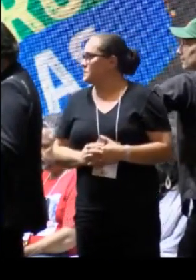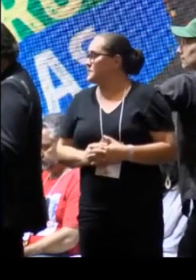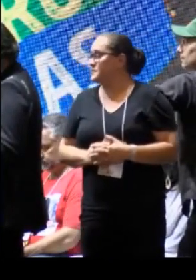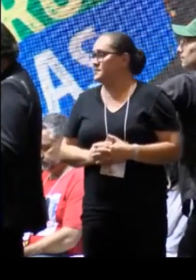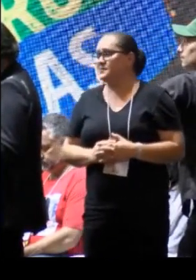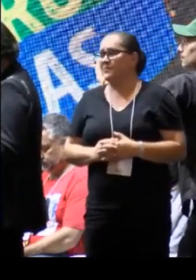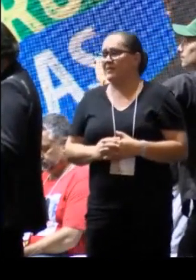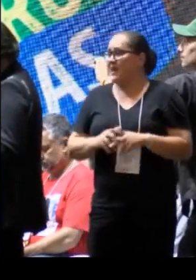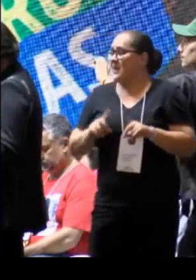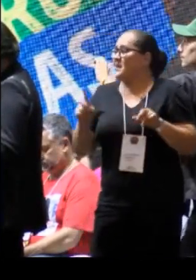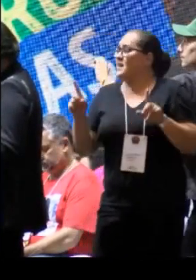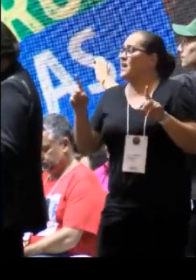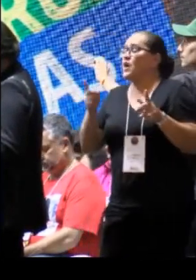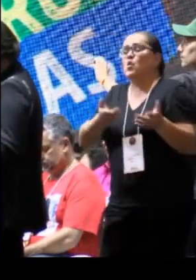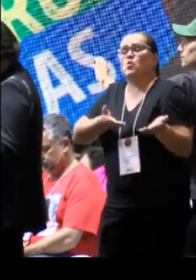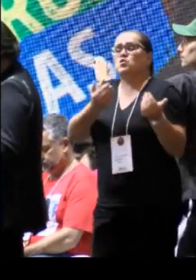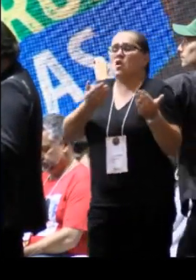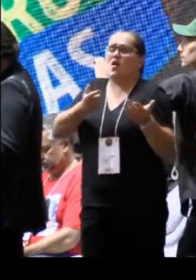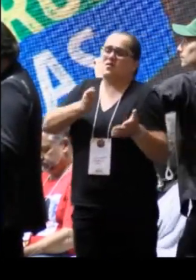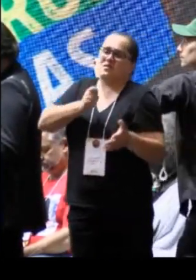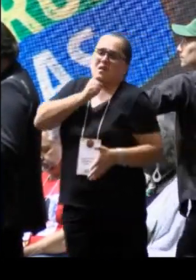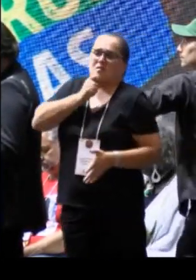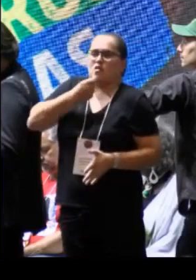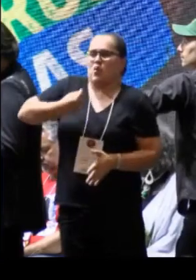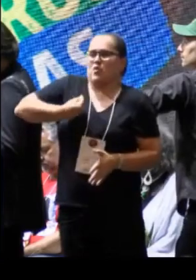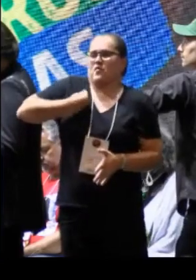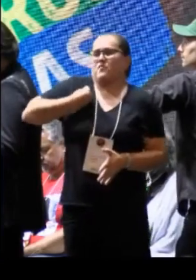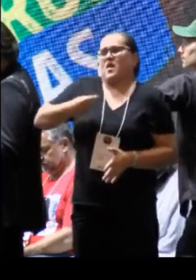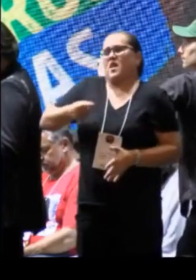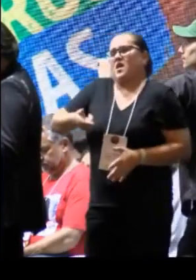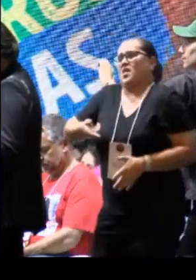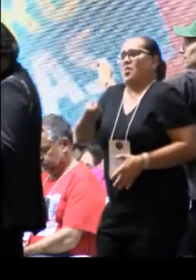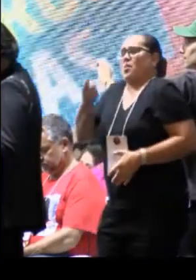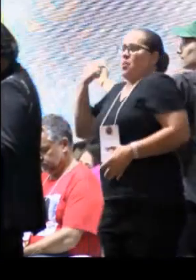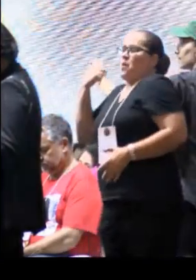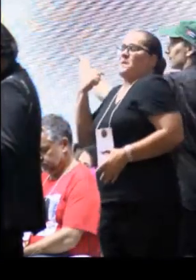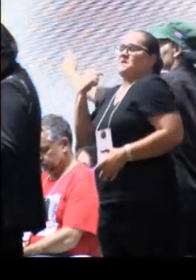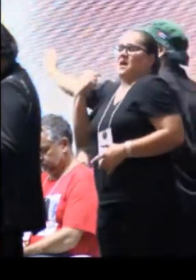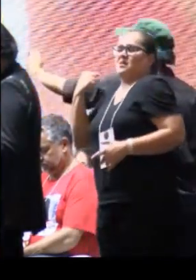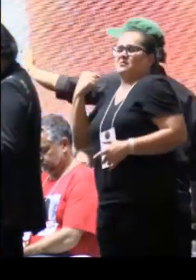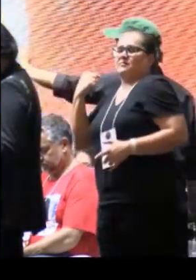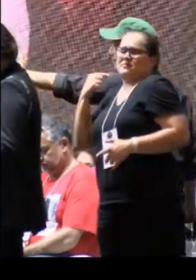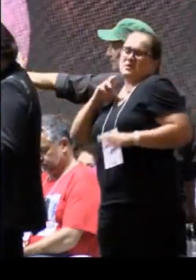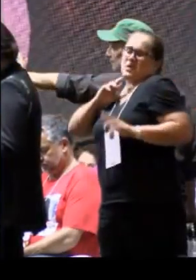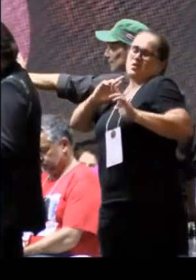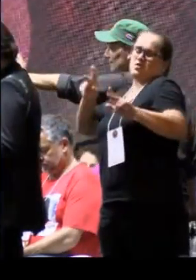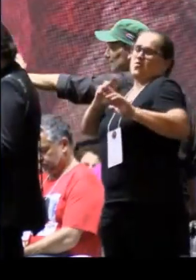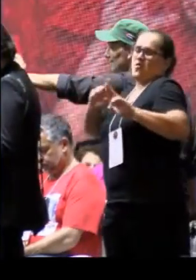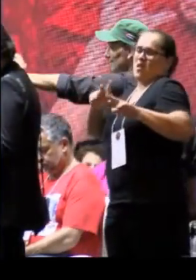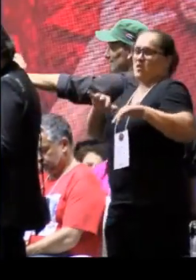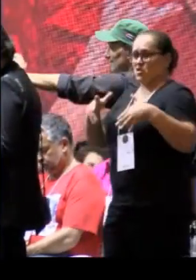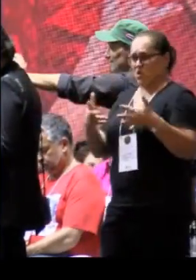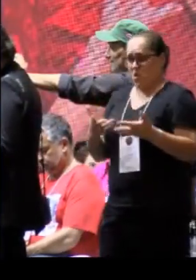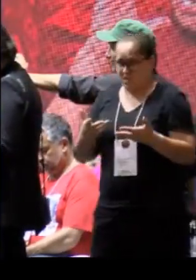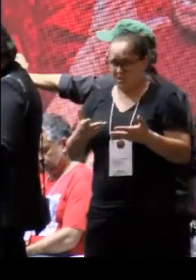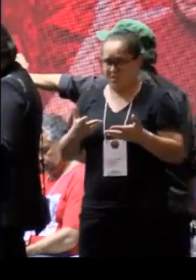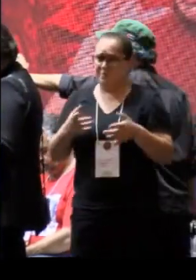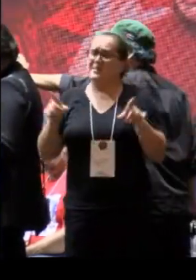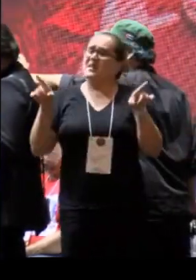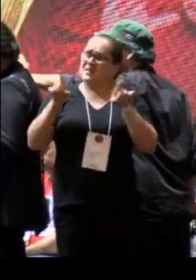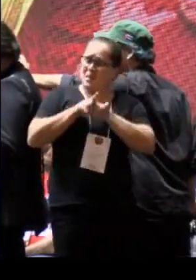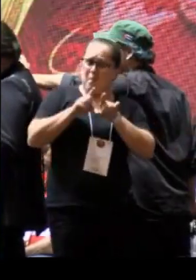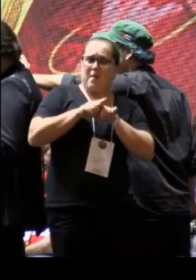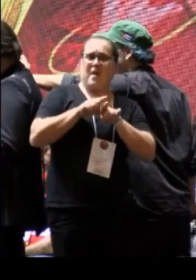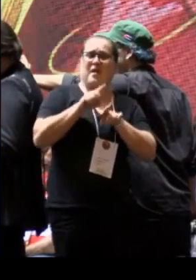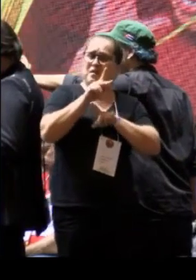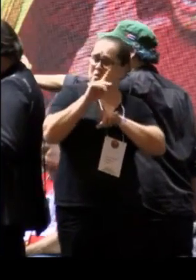que não viveram o tempo em que o Brasil era governado para poucos e não para todos. Também tínhamos de ter trabalhado